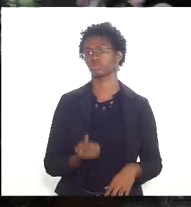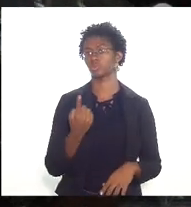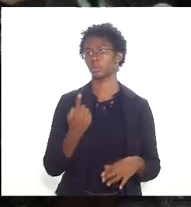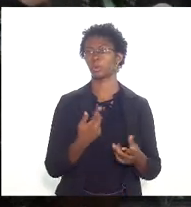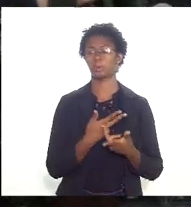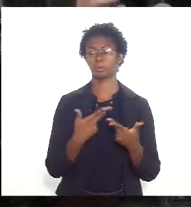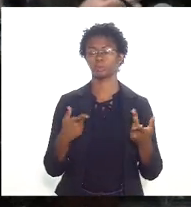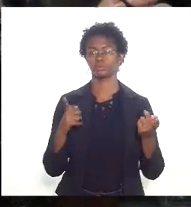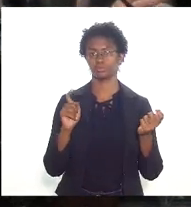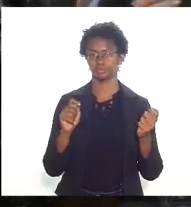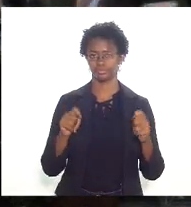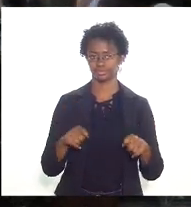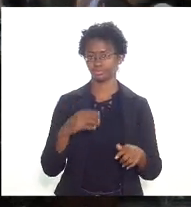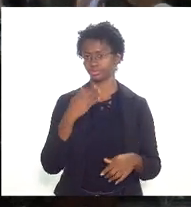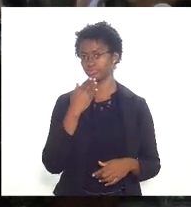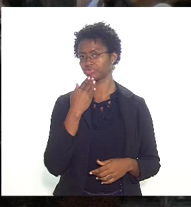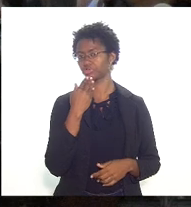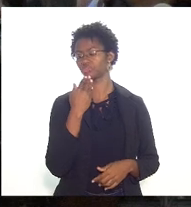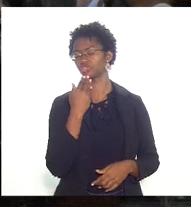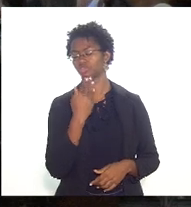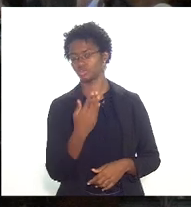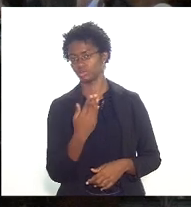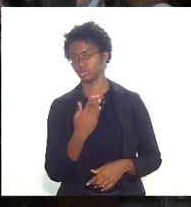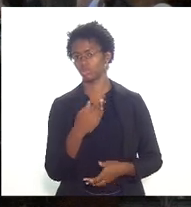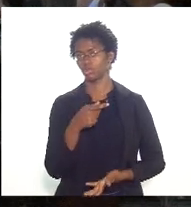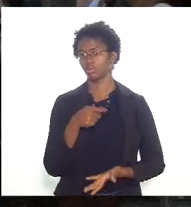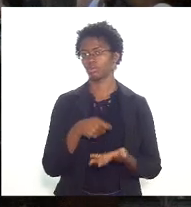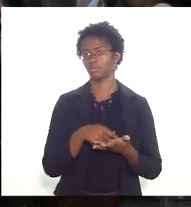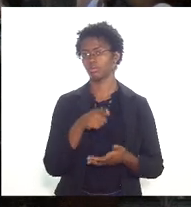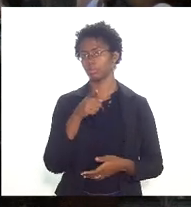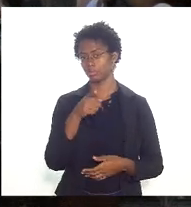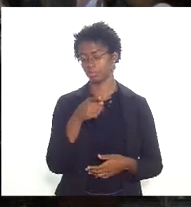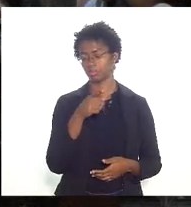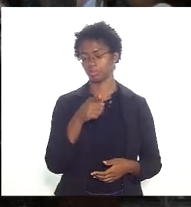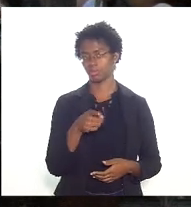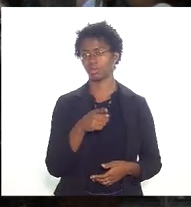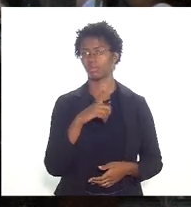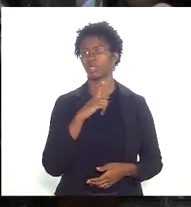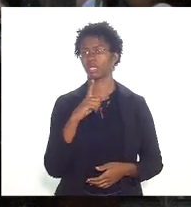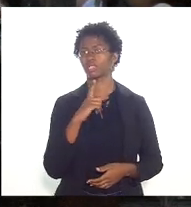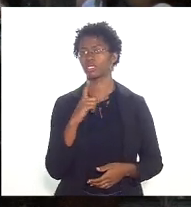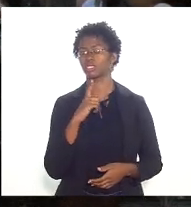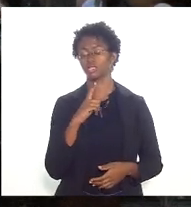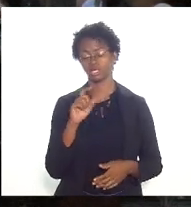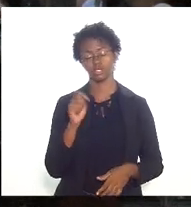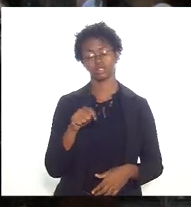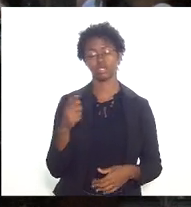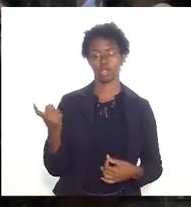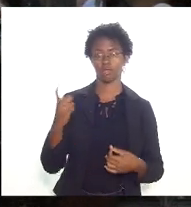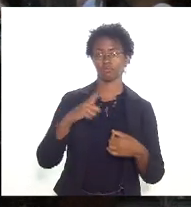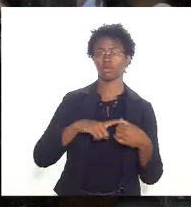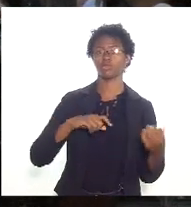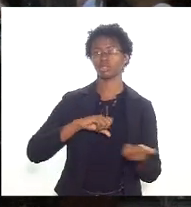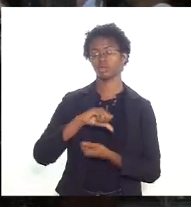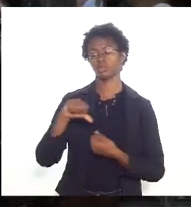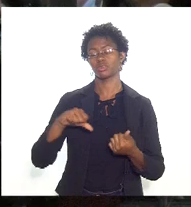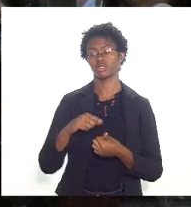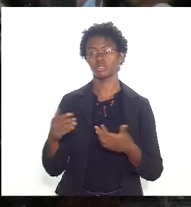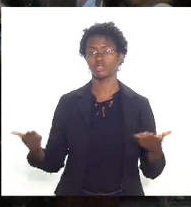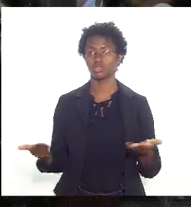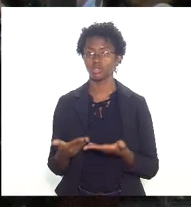pode exigir para que a gente possa ter o regime de recuperação que hoje nós estamos sobre